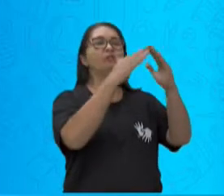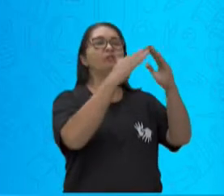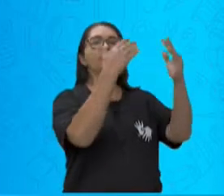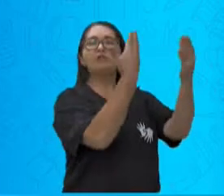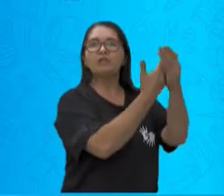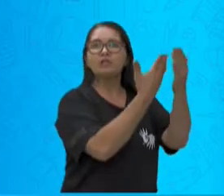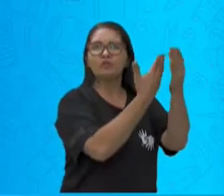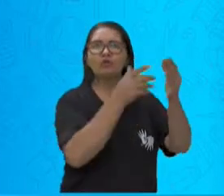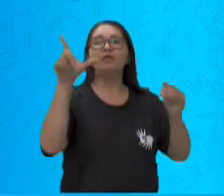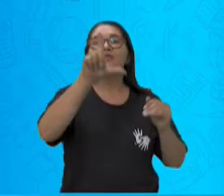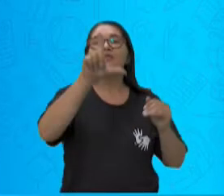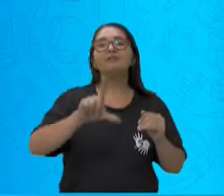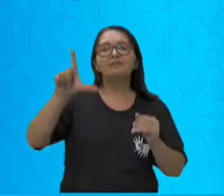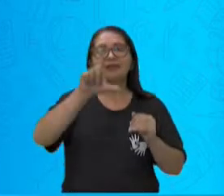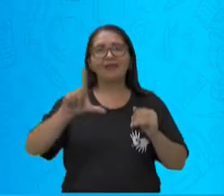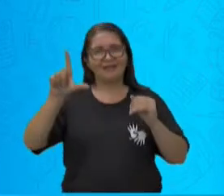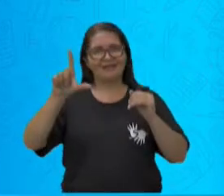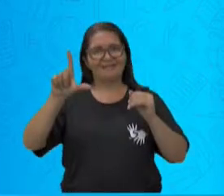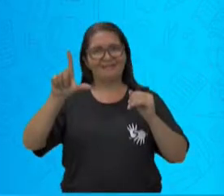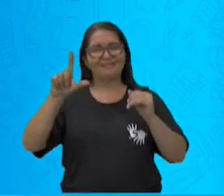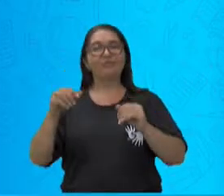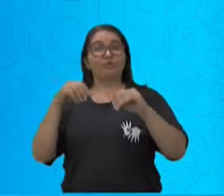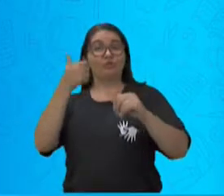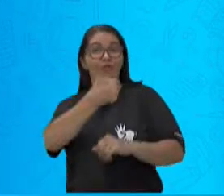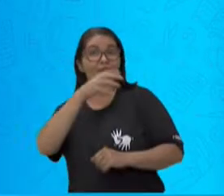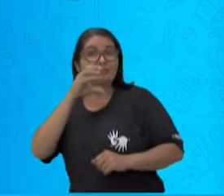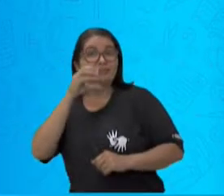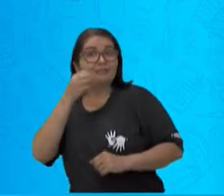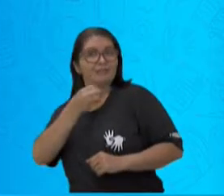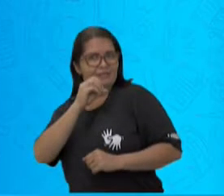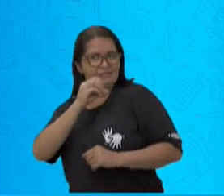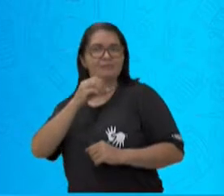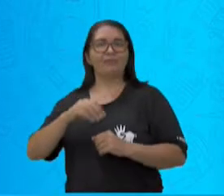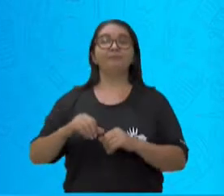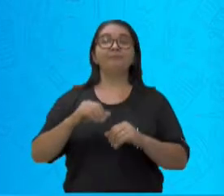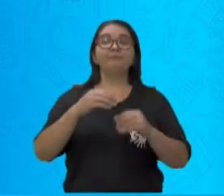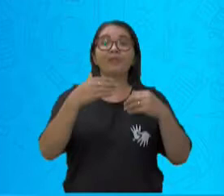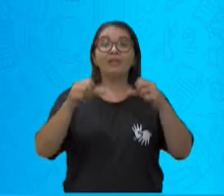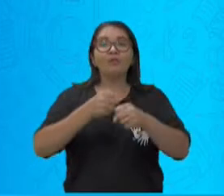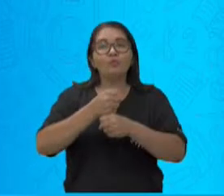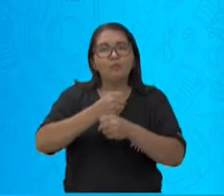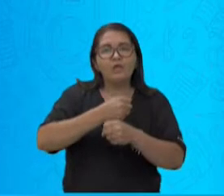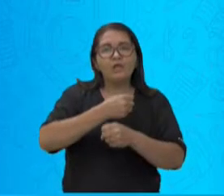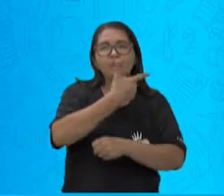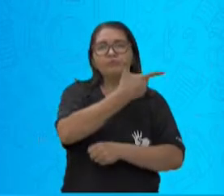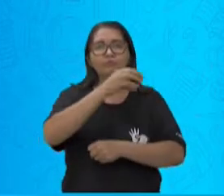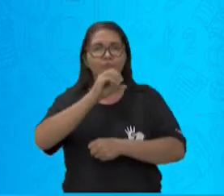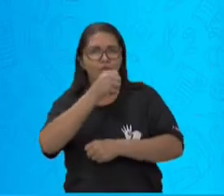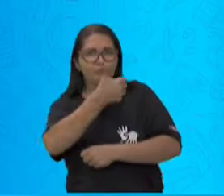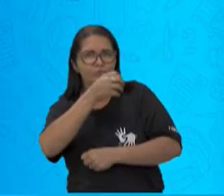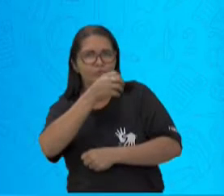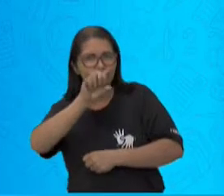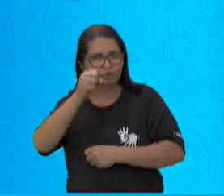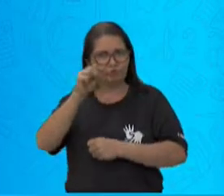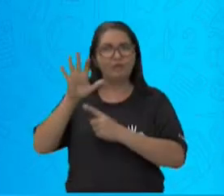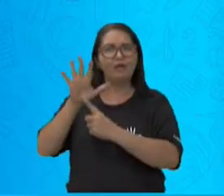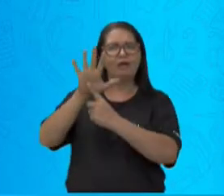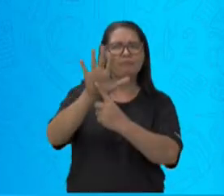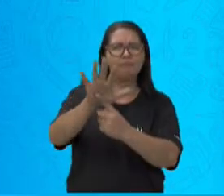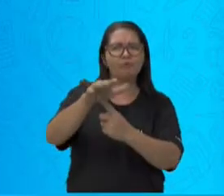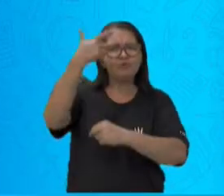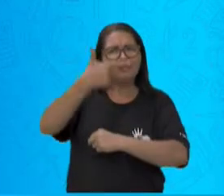ocorrem dentro da Mostra Literária da Escola 10º. Em 2018, a 9ª Mostra Literária, Há